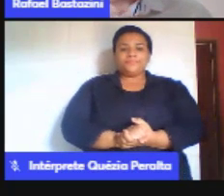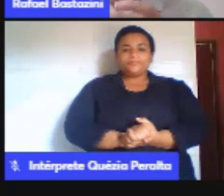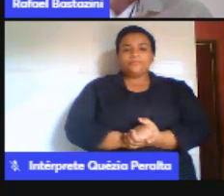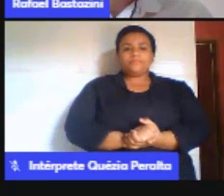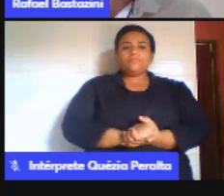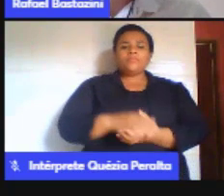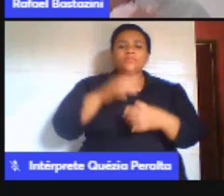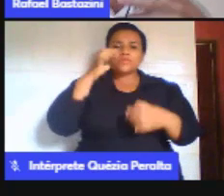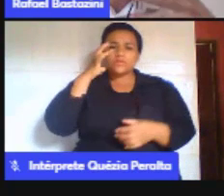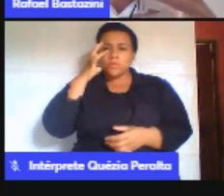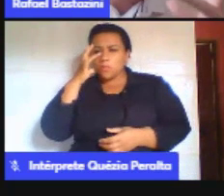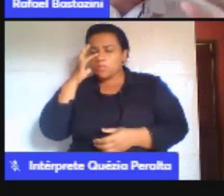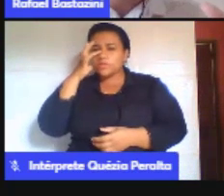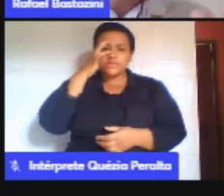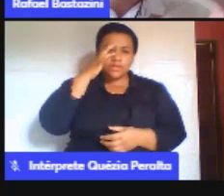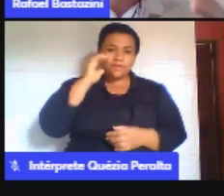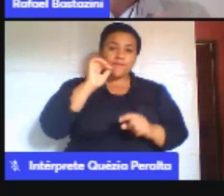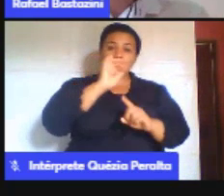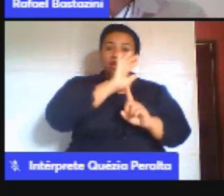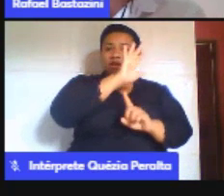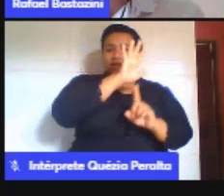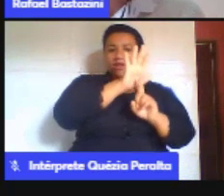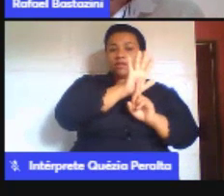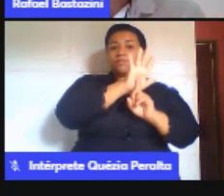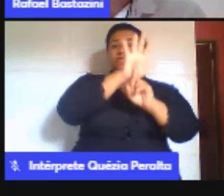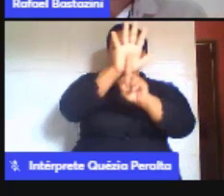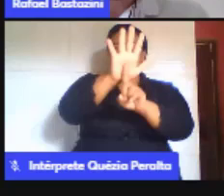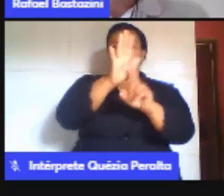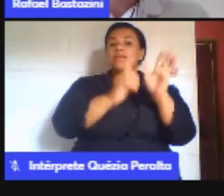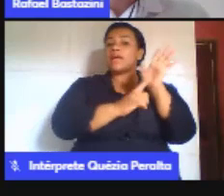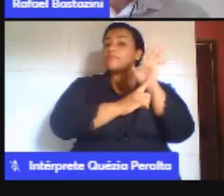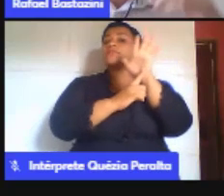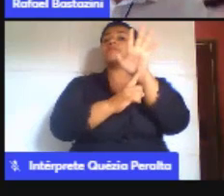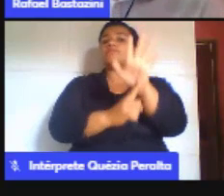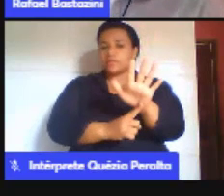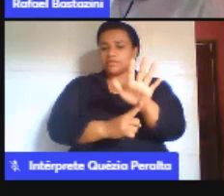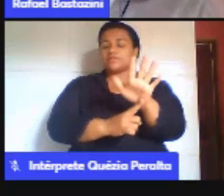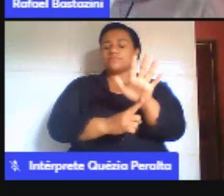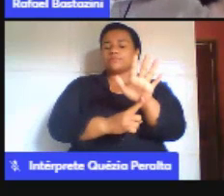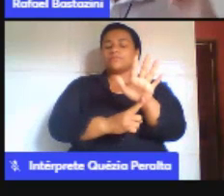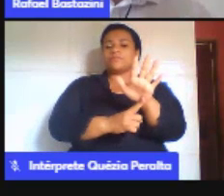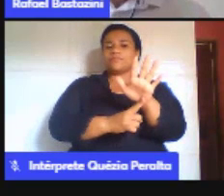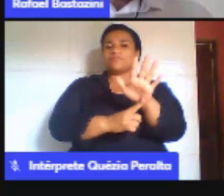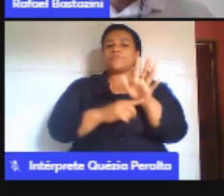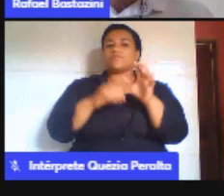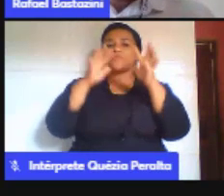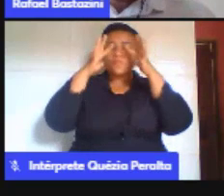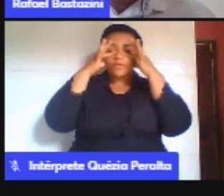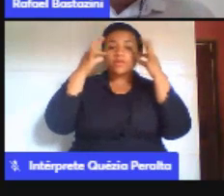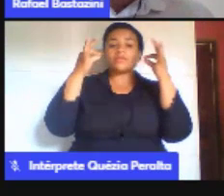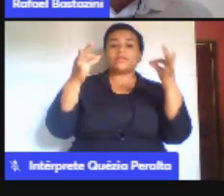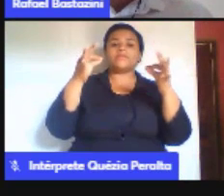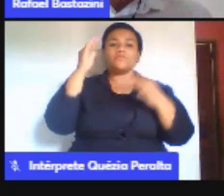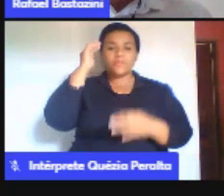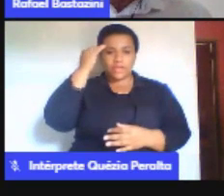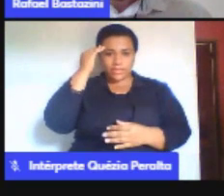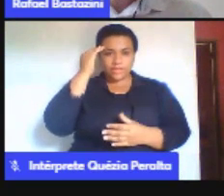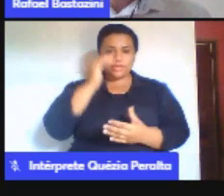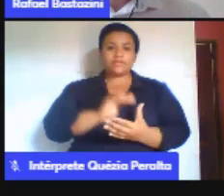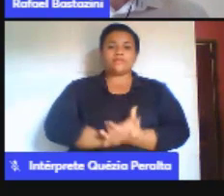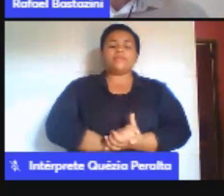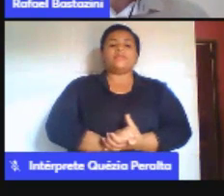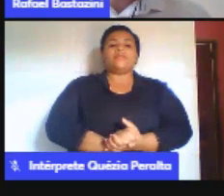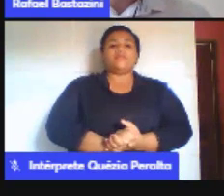dos alunos, os professores articulando isso, tá? Outra informação relevante para a gente entender